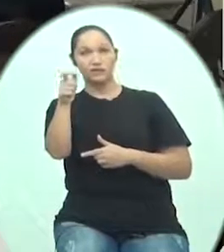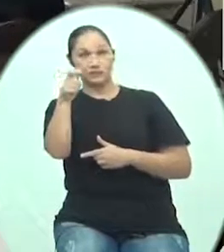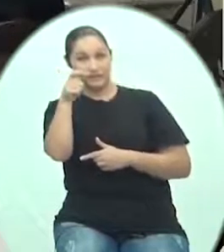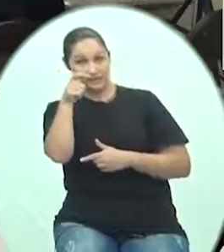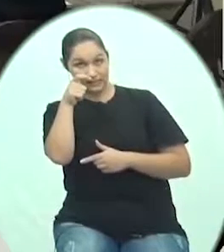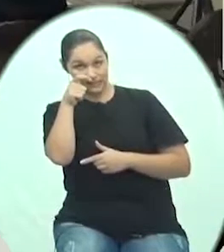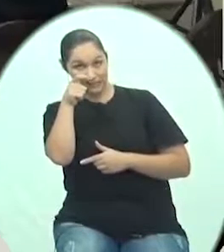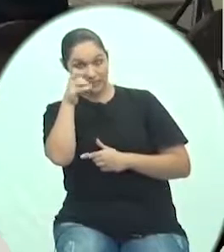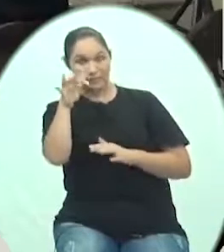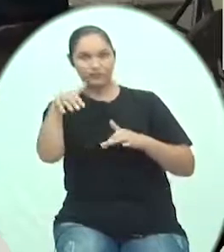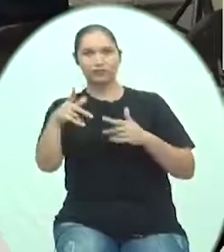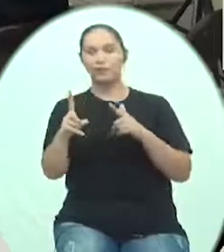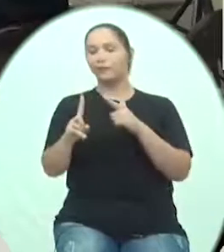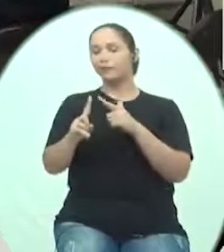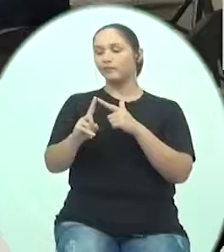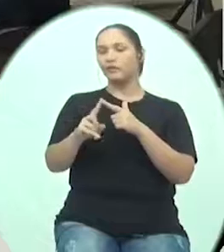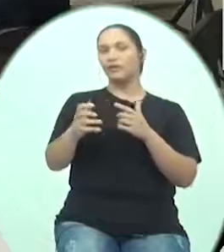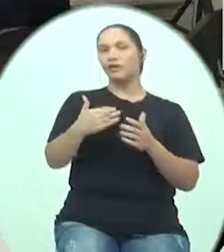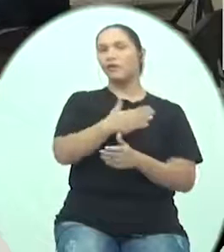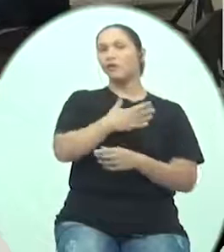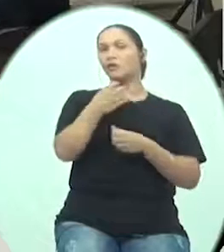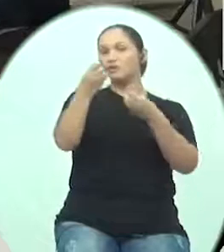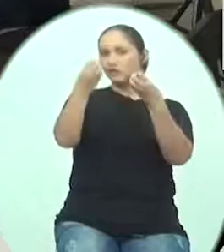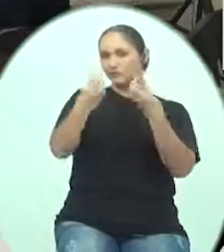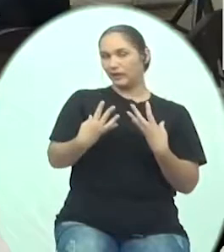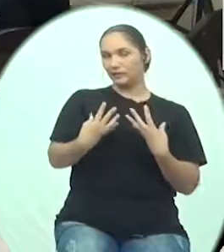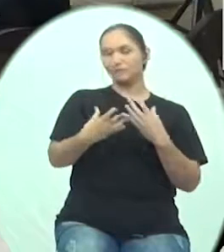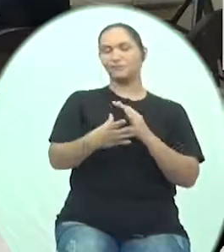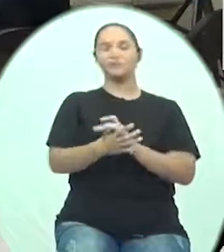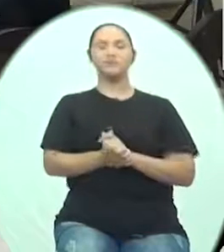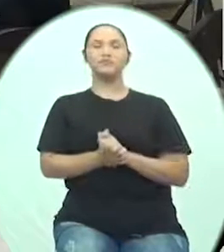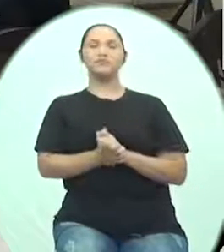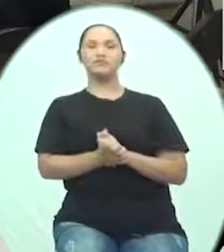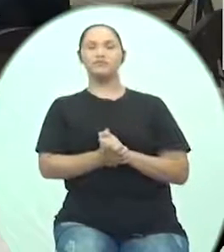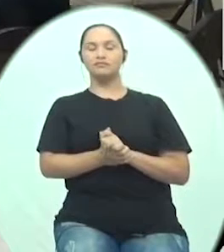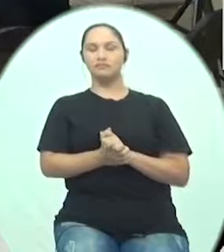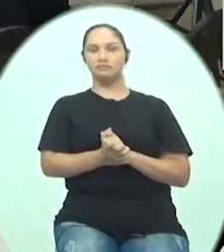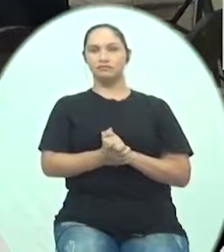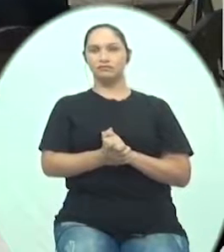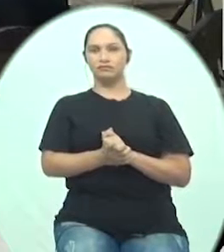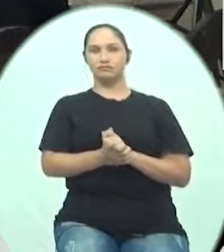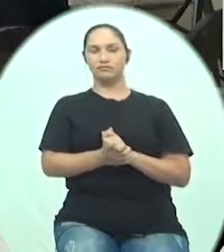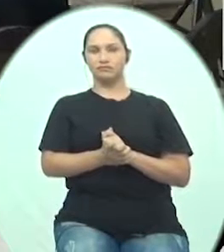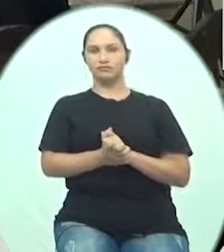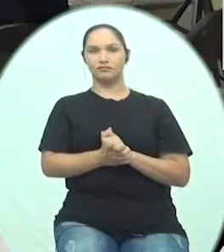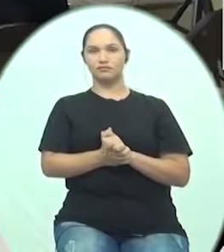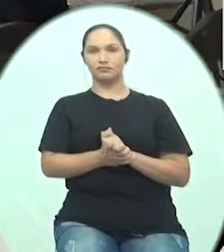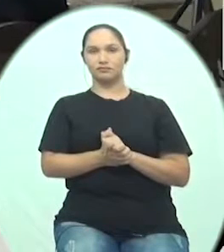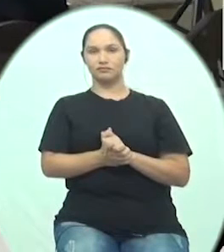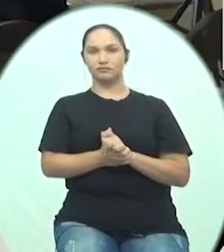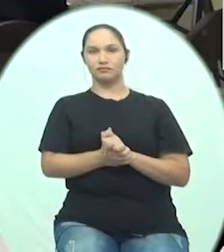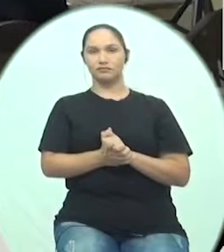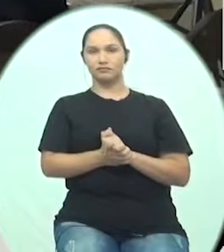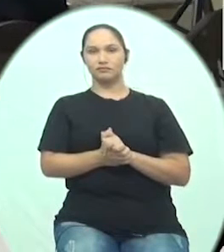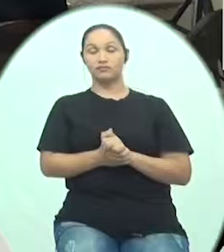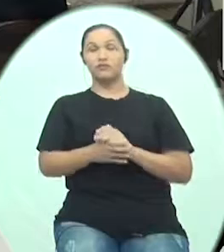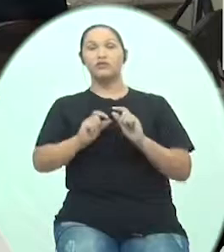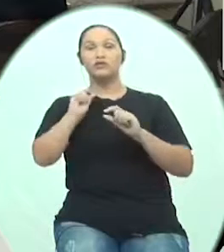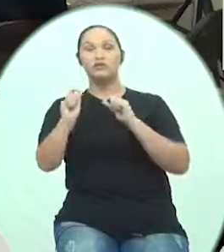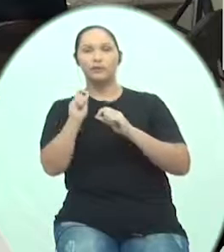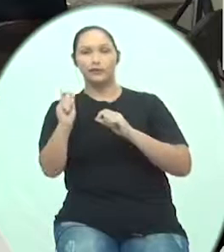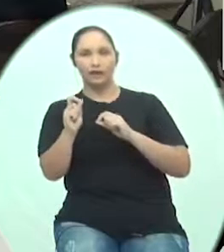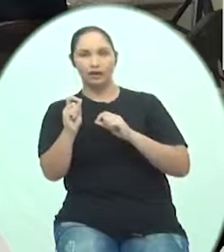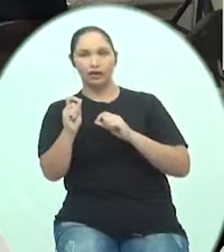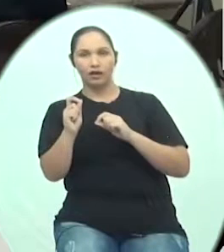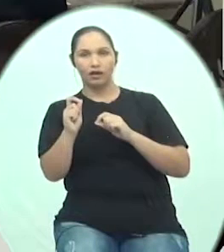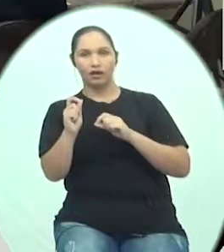decorrer eh do tempo os vídeos da câmara acerca eh dos vídeos que correram no final de semana eh